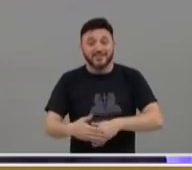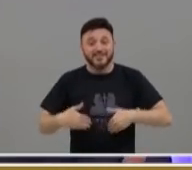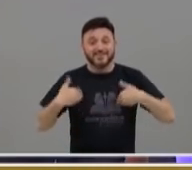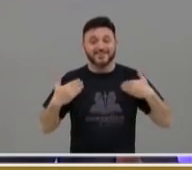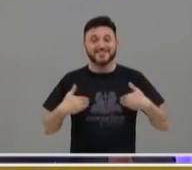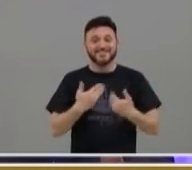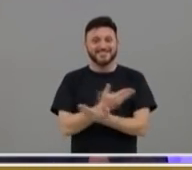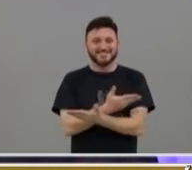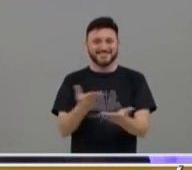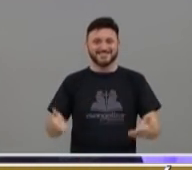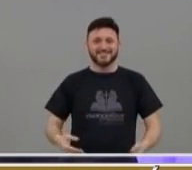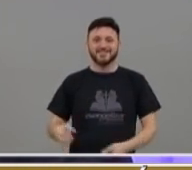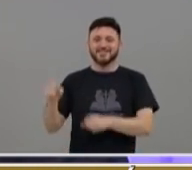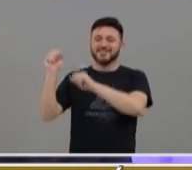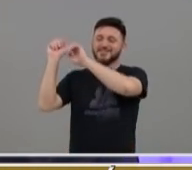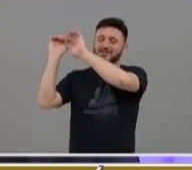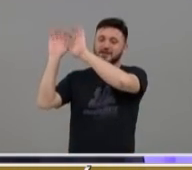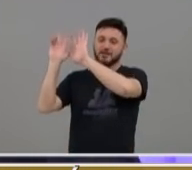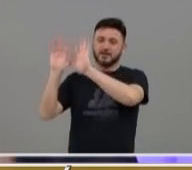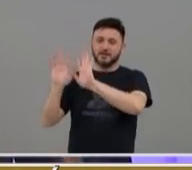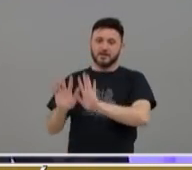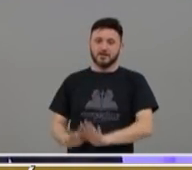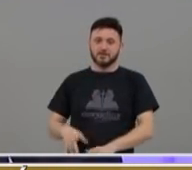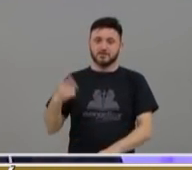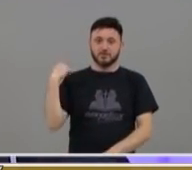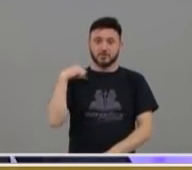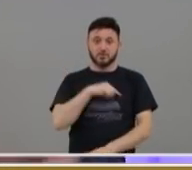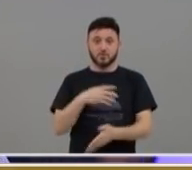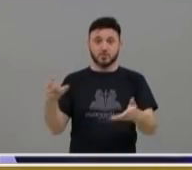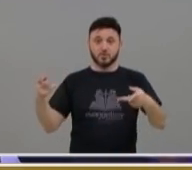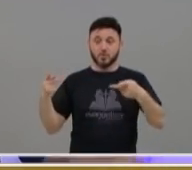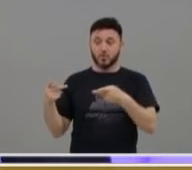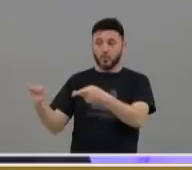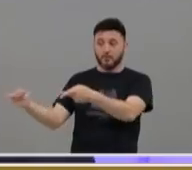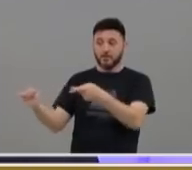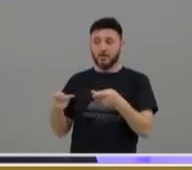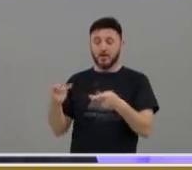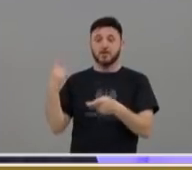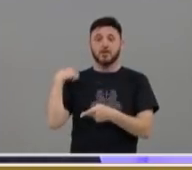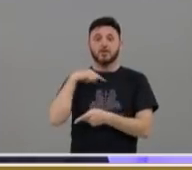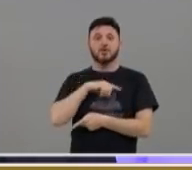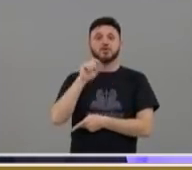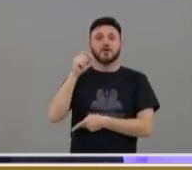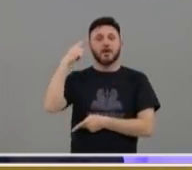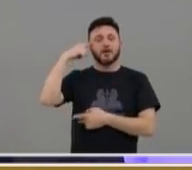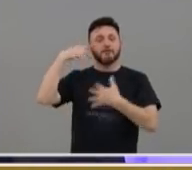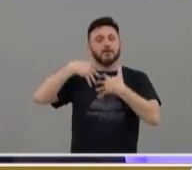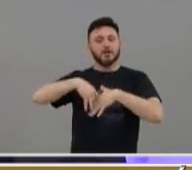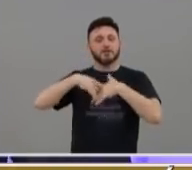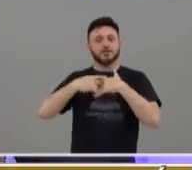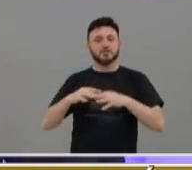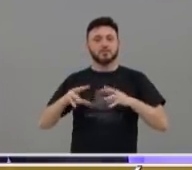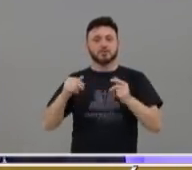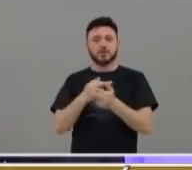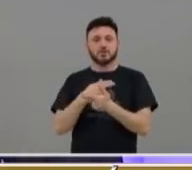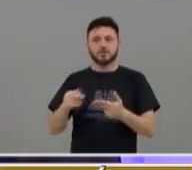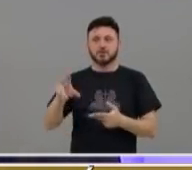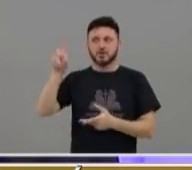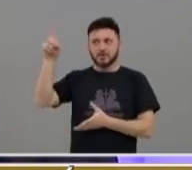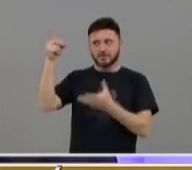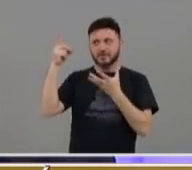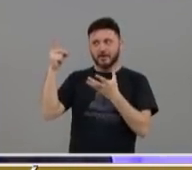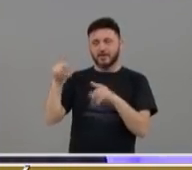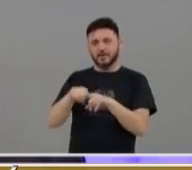Na graça que vem do Senhor, nós somos hoje convidados a fazer uma reflexão tão bonita naquilo que Deus quer e naquilo que